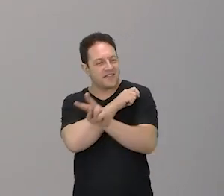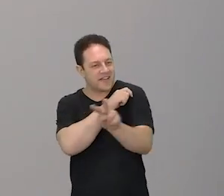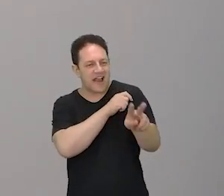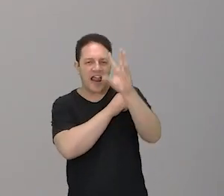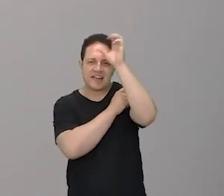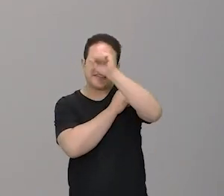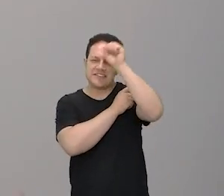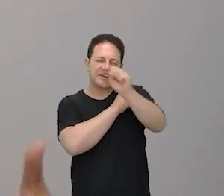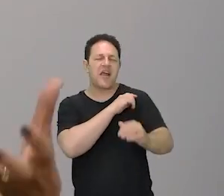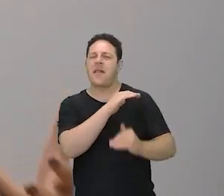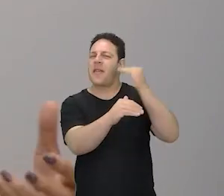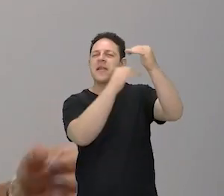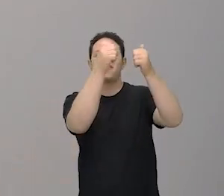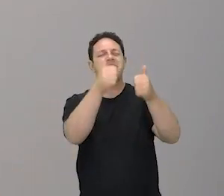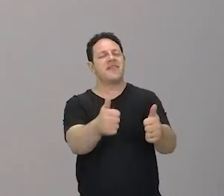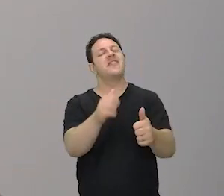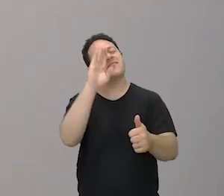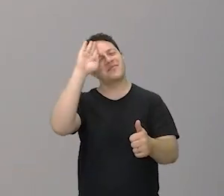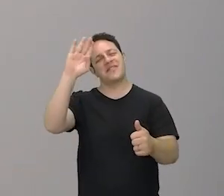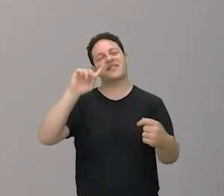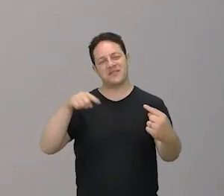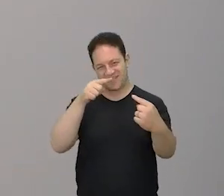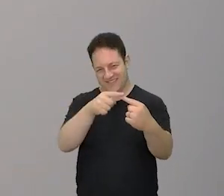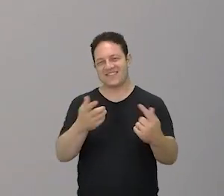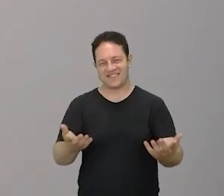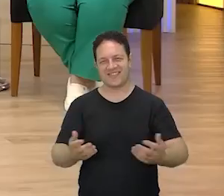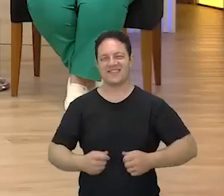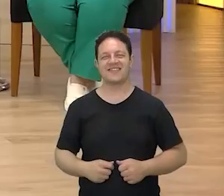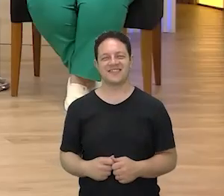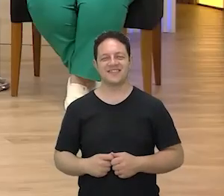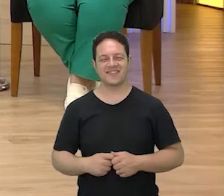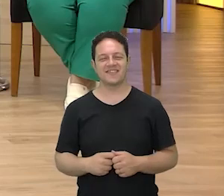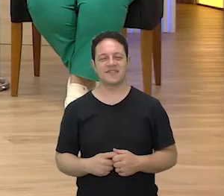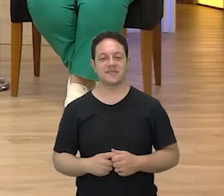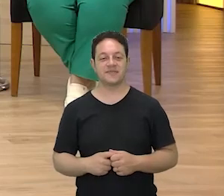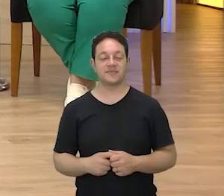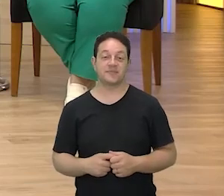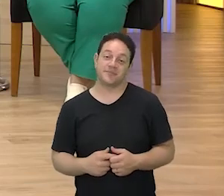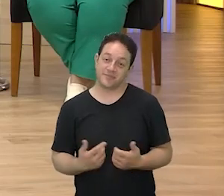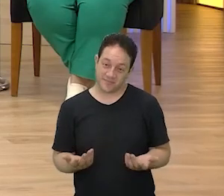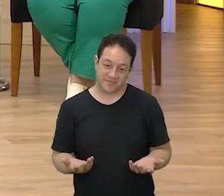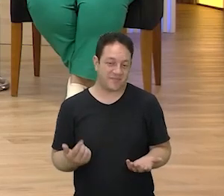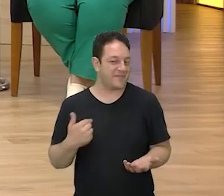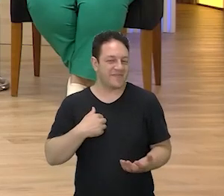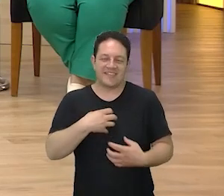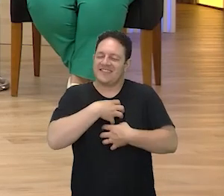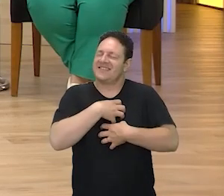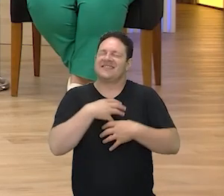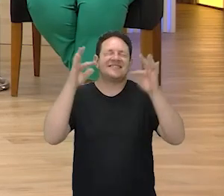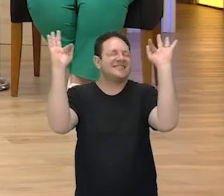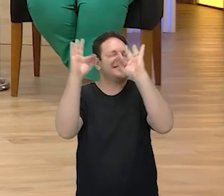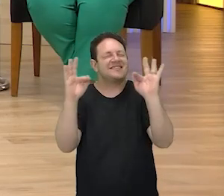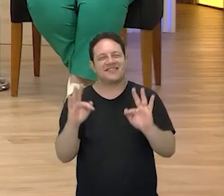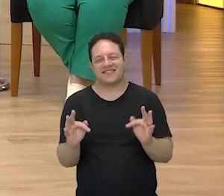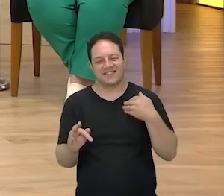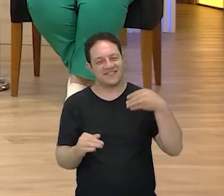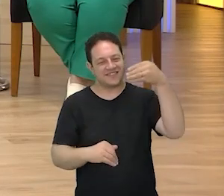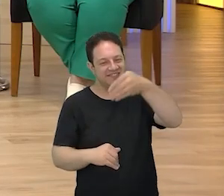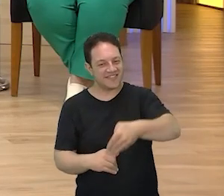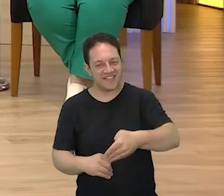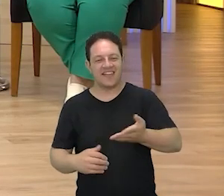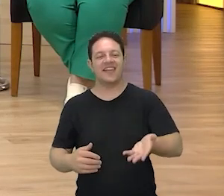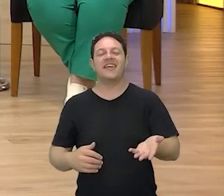aprendizagem significativa, né, que é esse o nosso grande objetivo. Eu estou muito feliz de estar aqui, estou